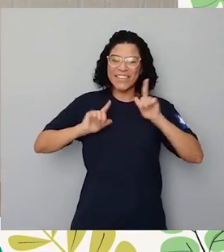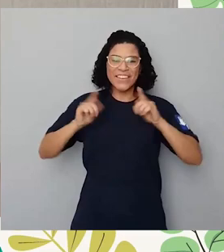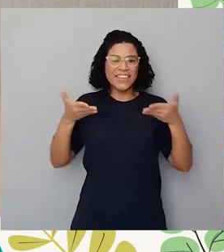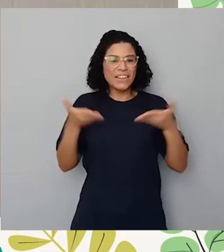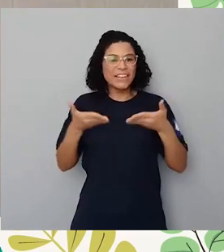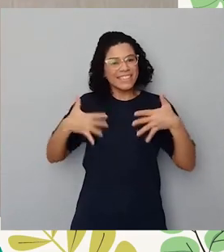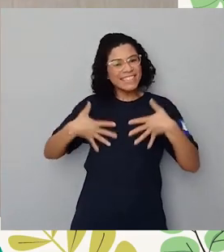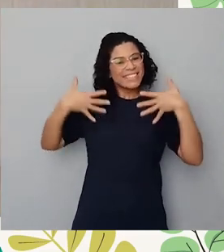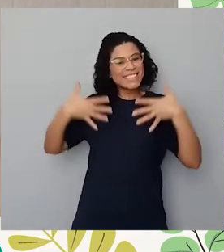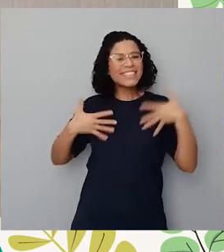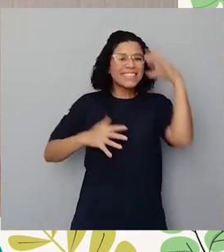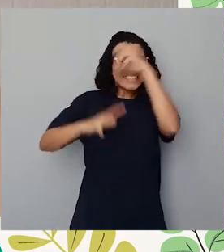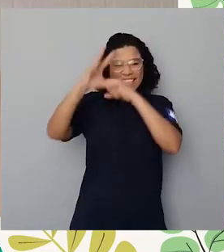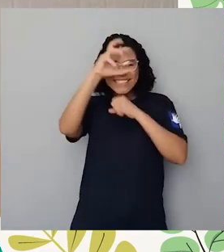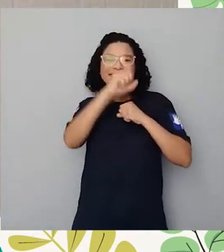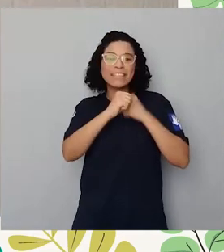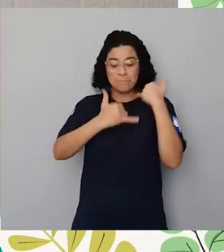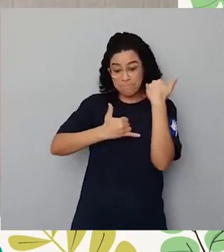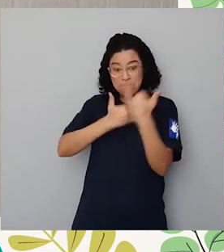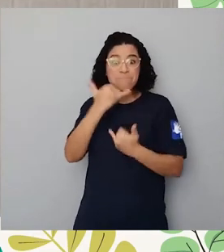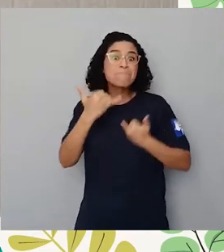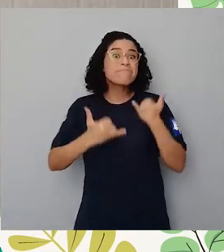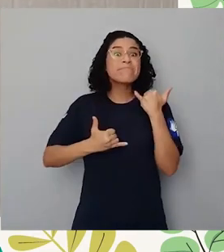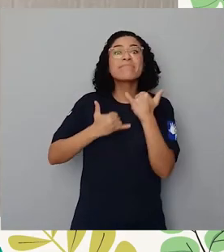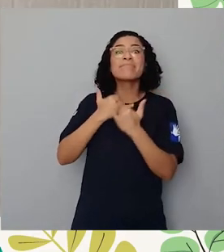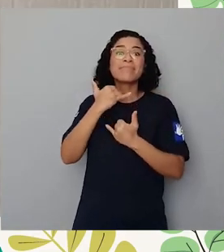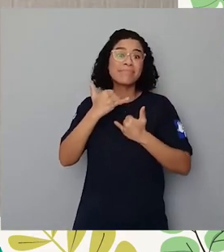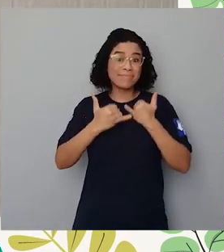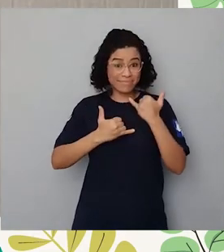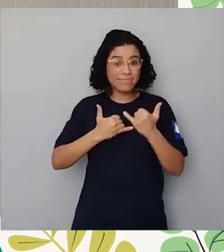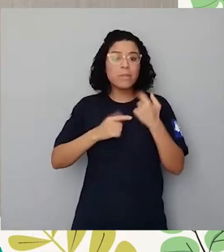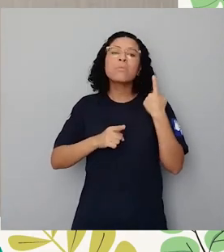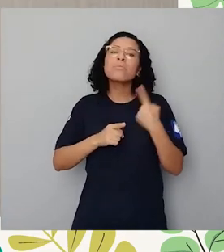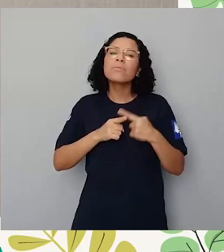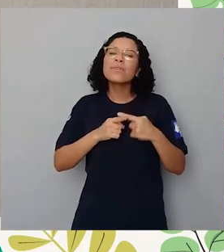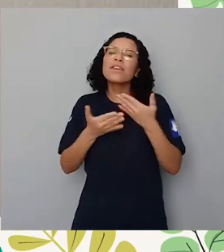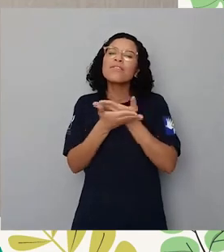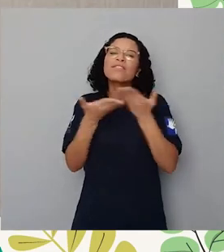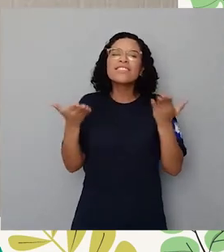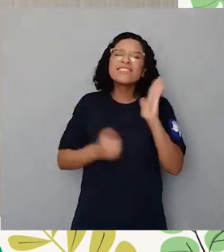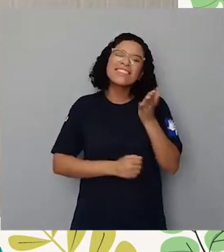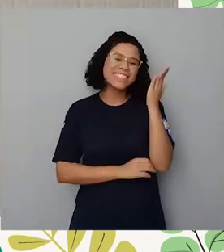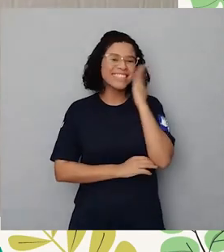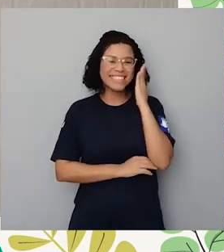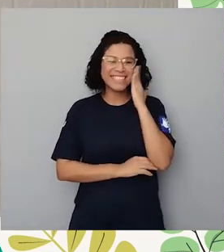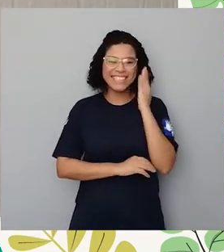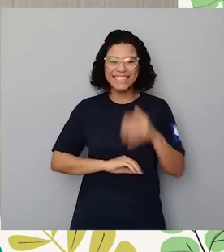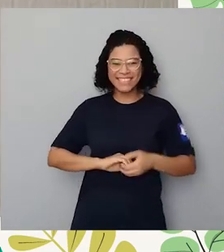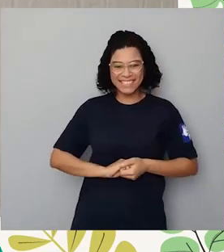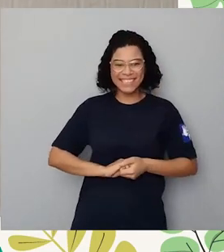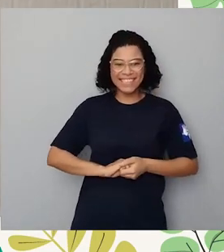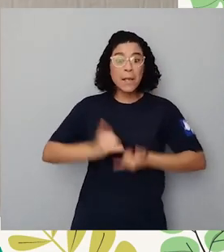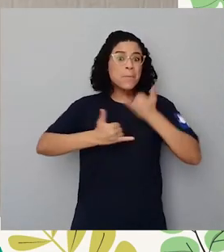se divertido, aprendido e brincado bastante. Porque vocês já sabem, não é